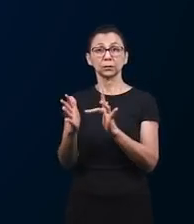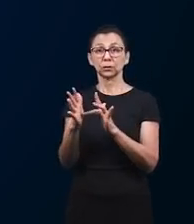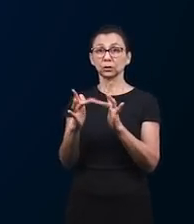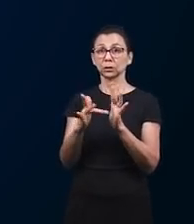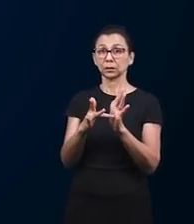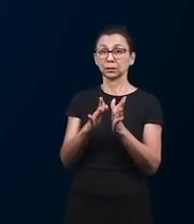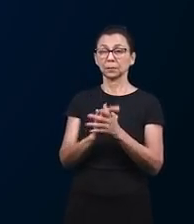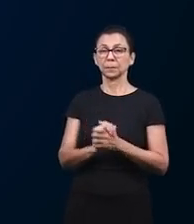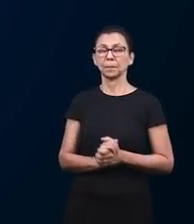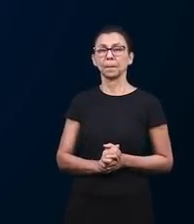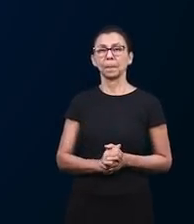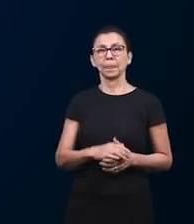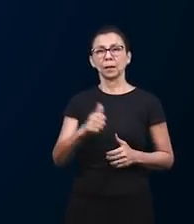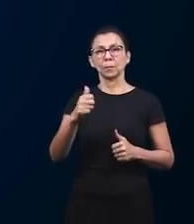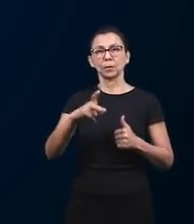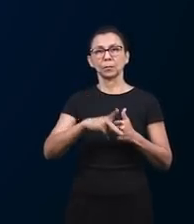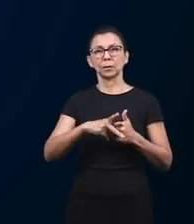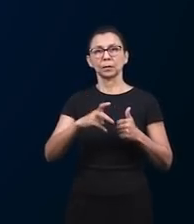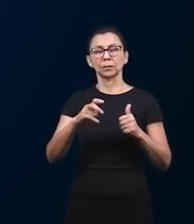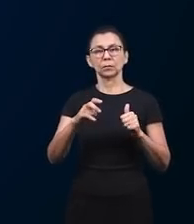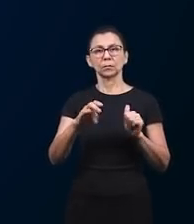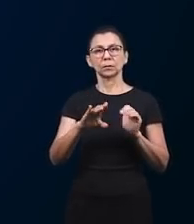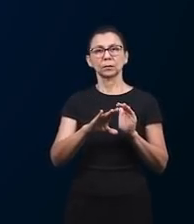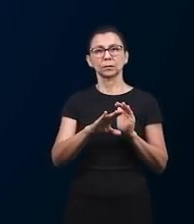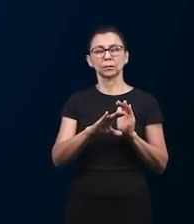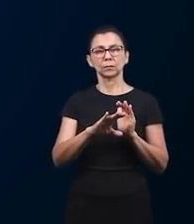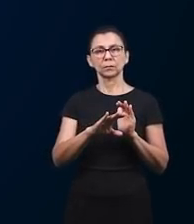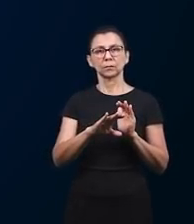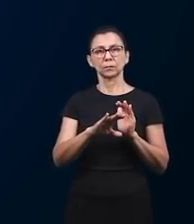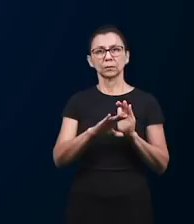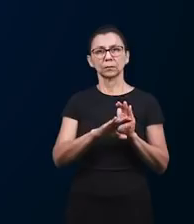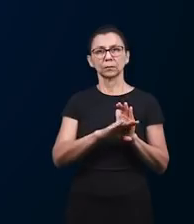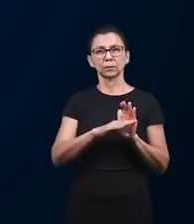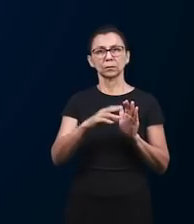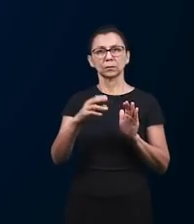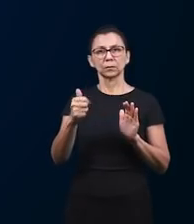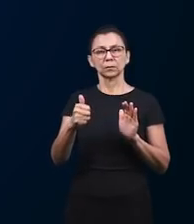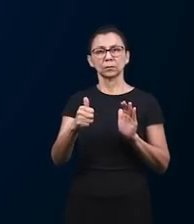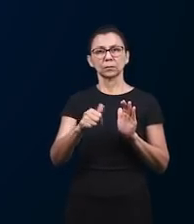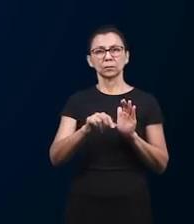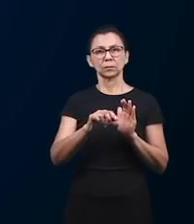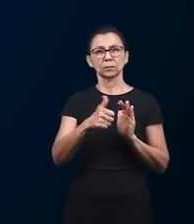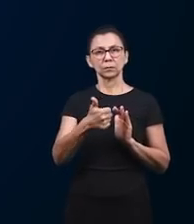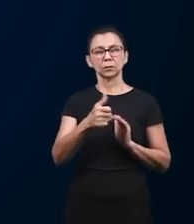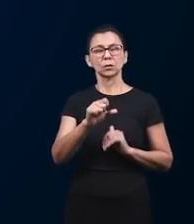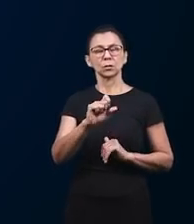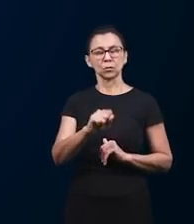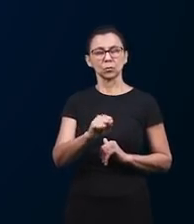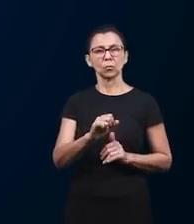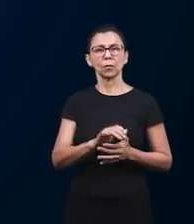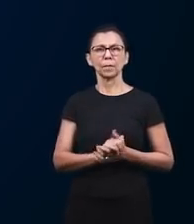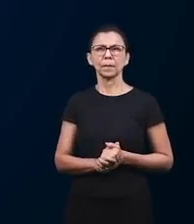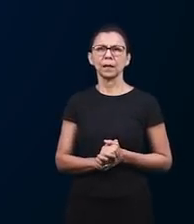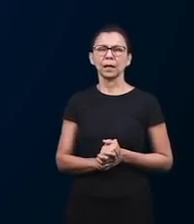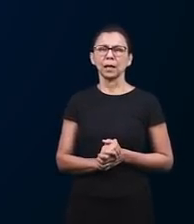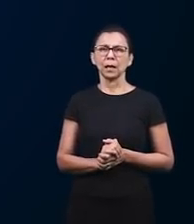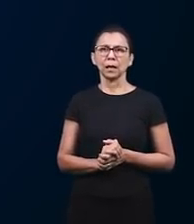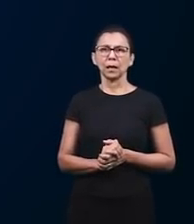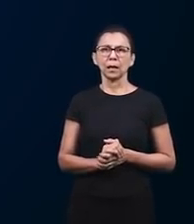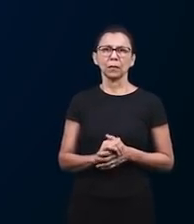diz na palavra em 1 Pedro, capítulo 1, versículo 18, diz assim: sabendo que não foi com